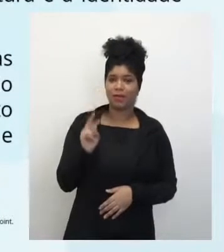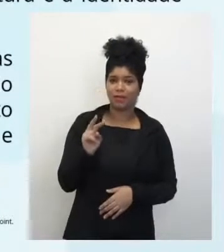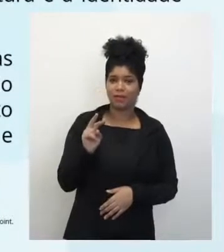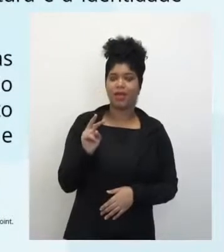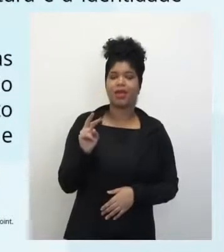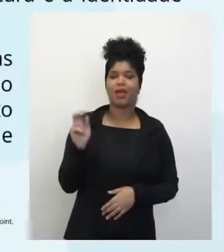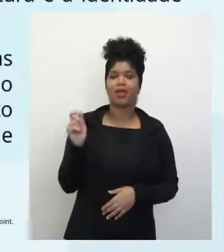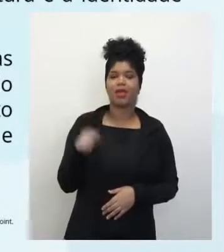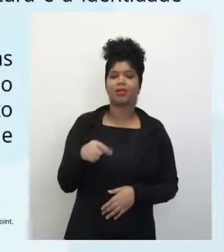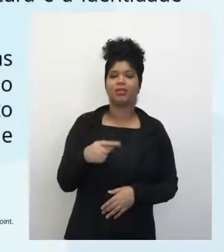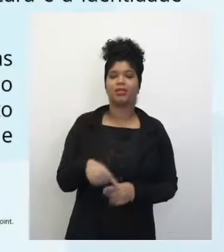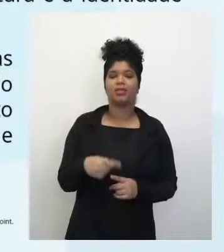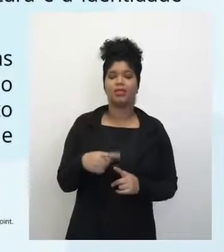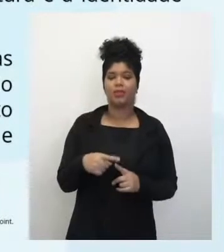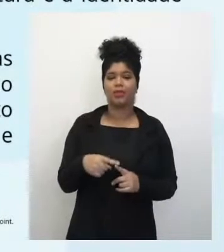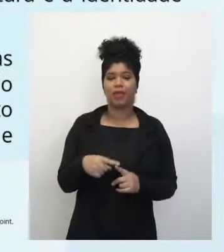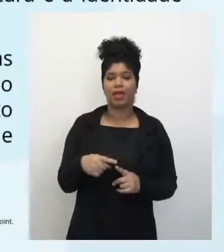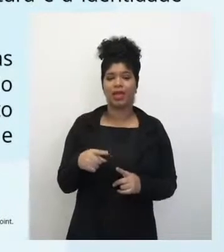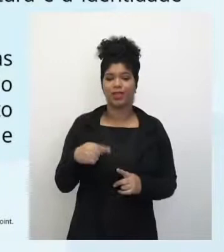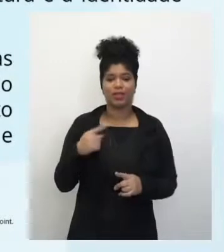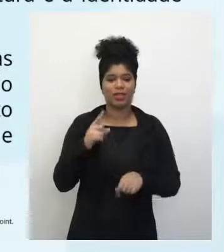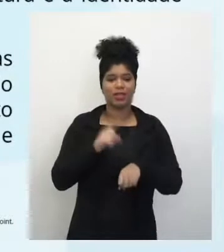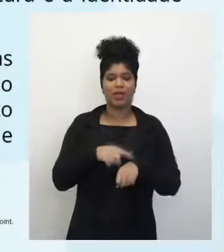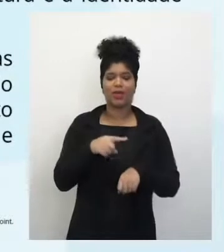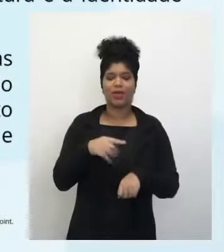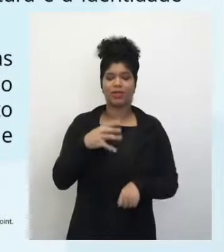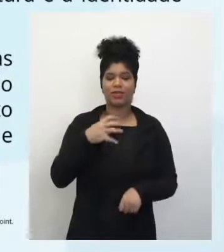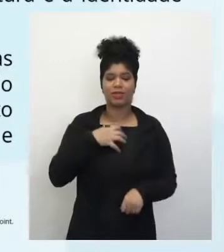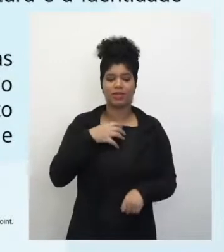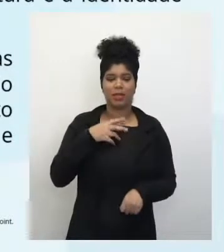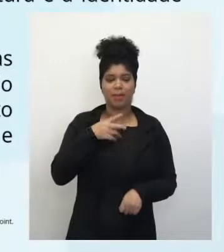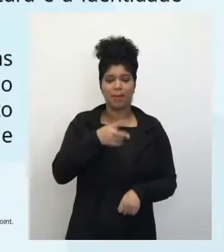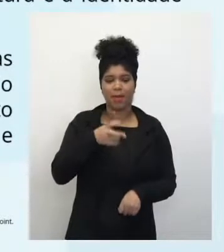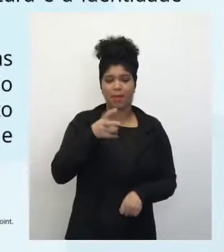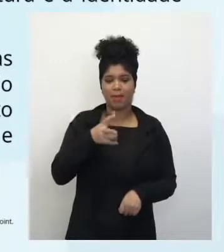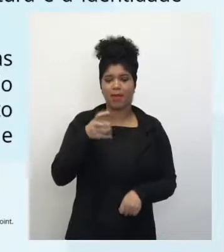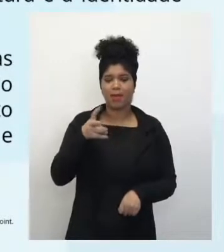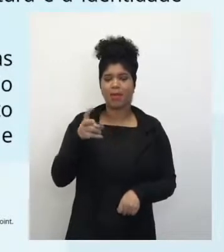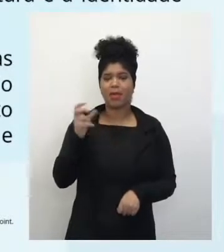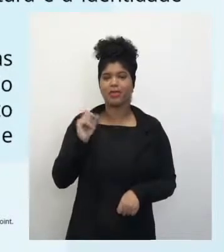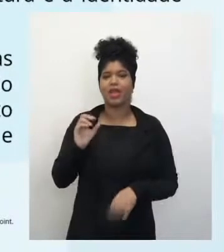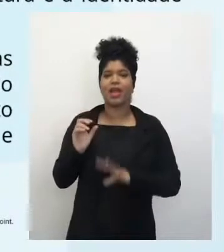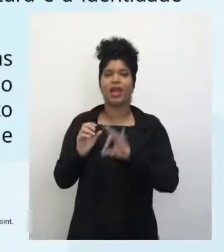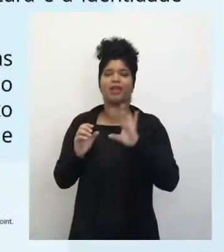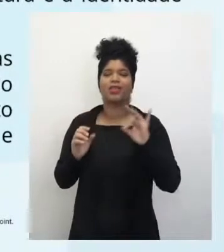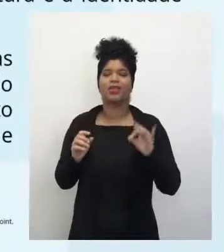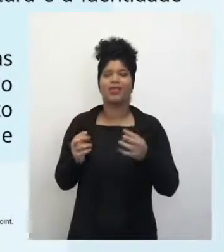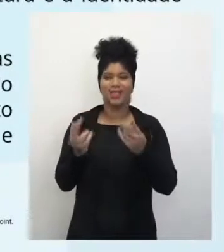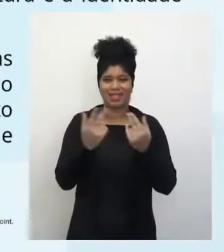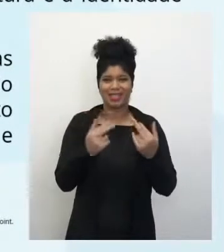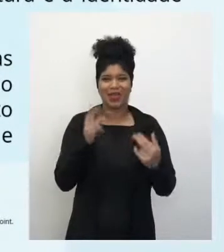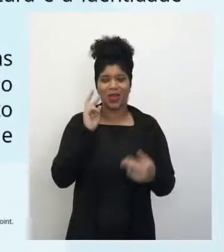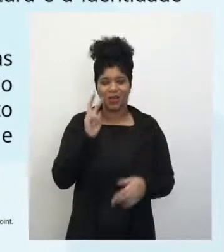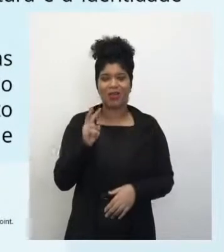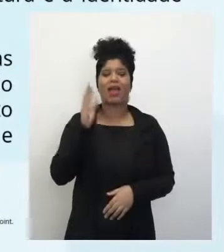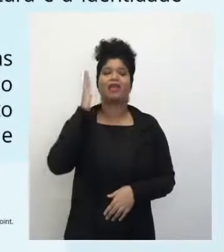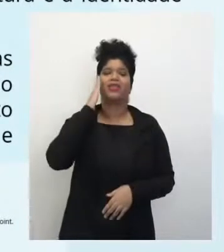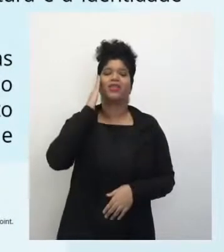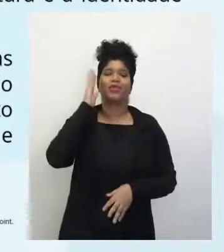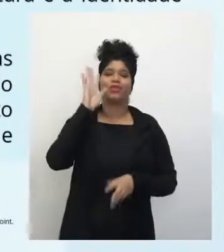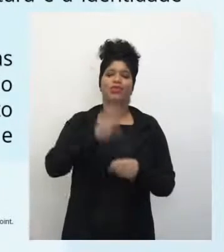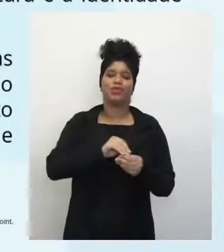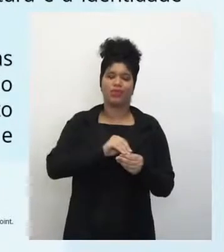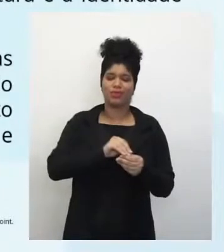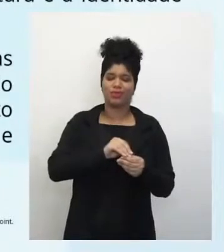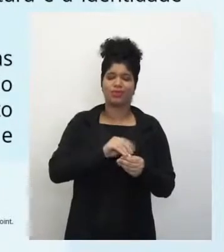justamente por essa questão de semiótica, a gente já tem uma identificação prévia sobre cada um desses símbolos. Assim que a gente olha, na mesma hora a gente